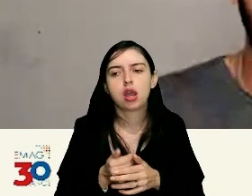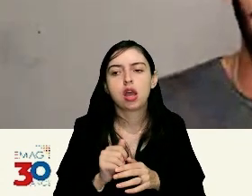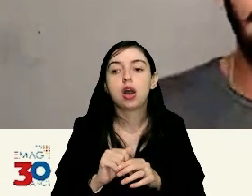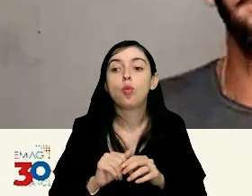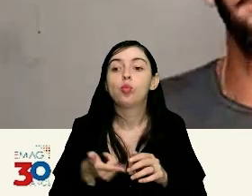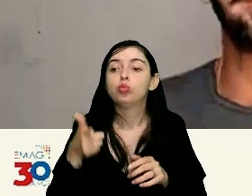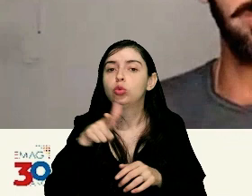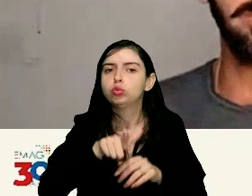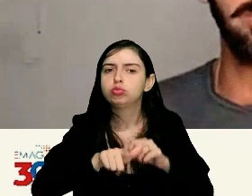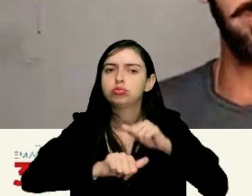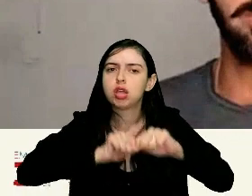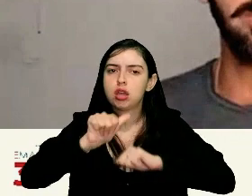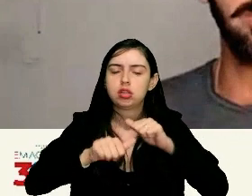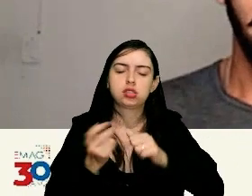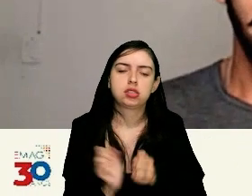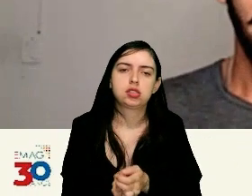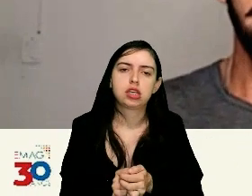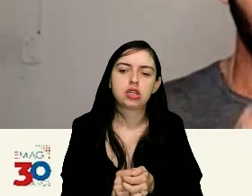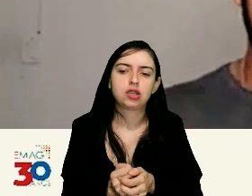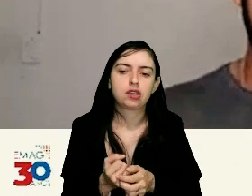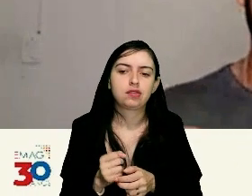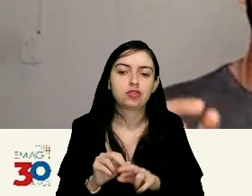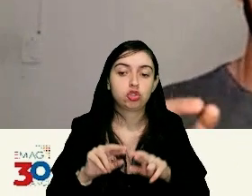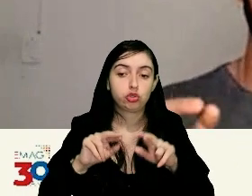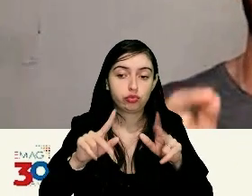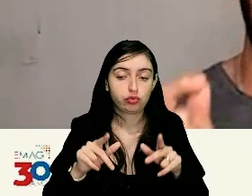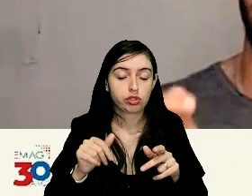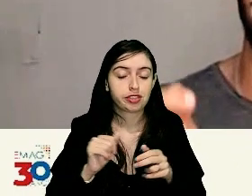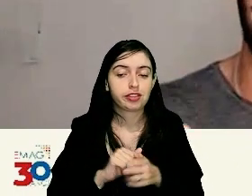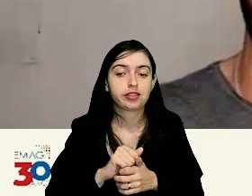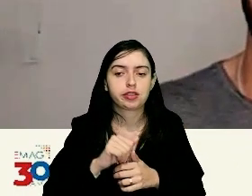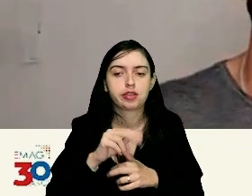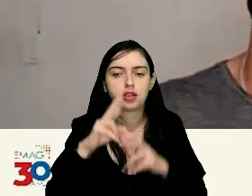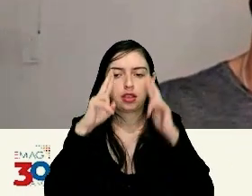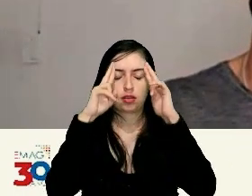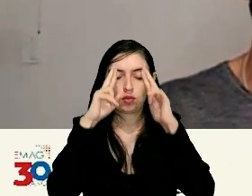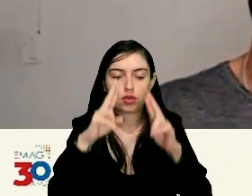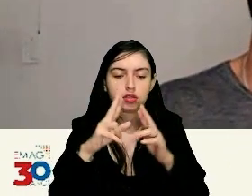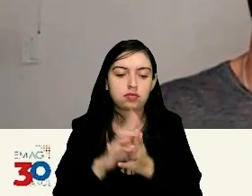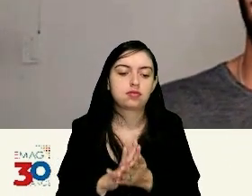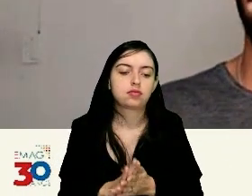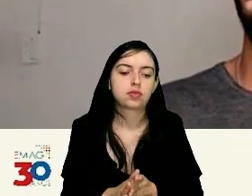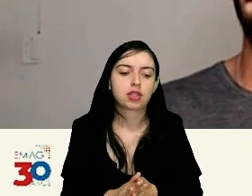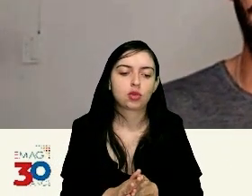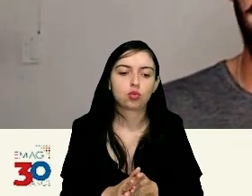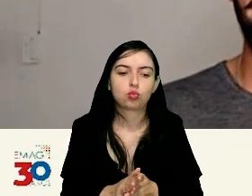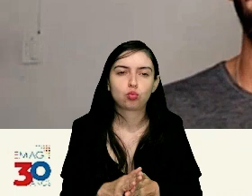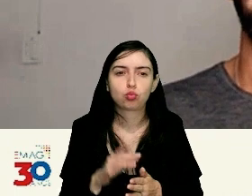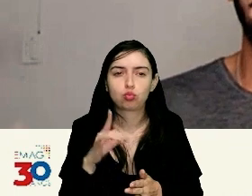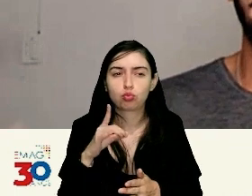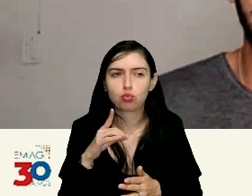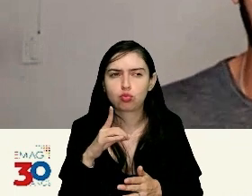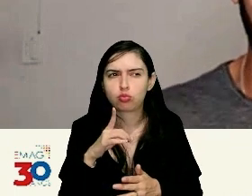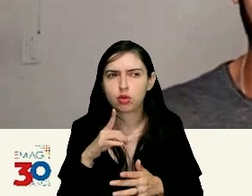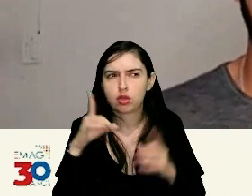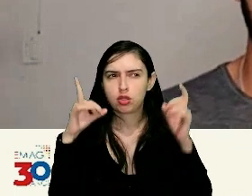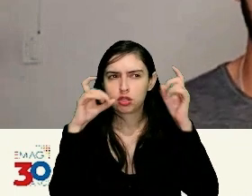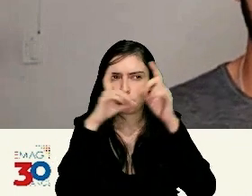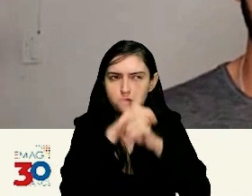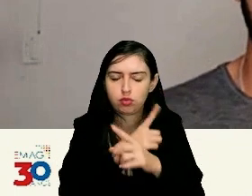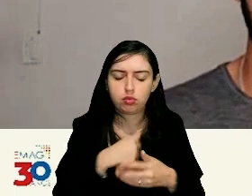que de reconhecimento. E talvez esse seja um dos maiores desafios para os homens que estão debruçados